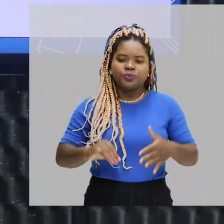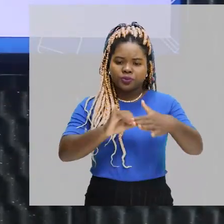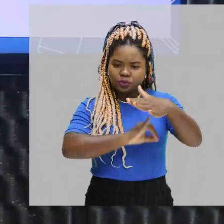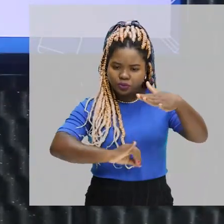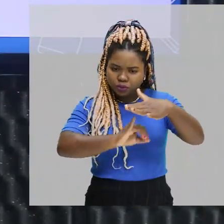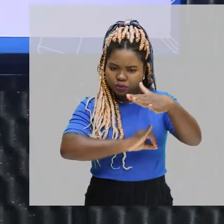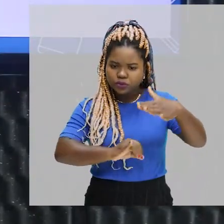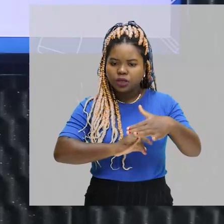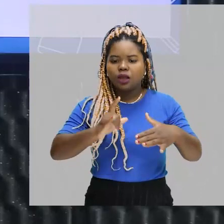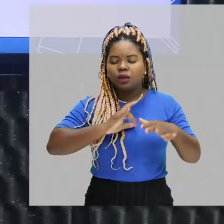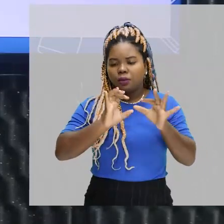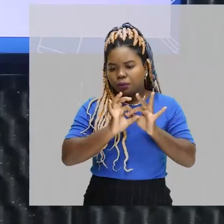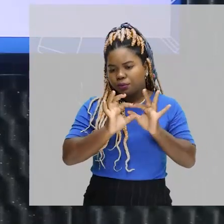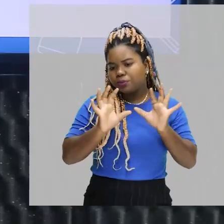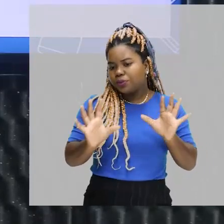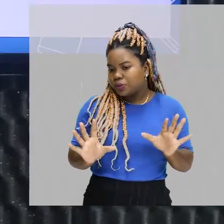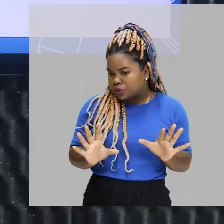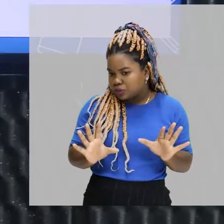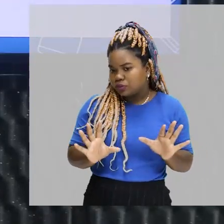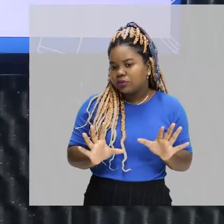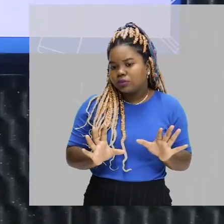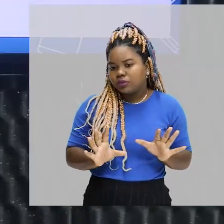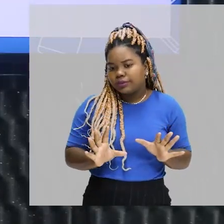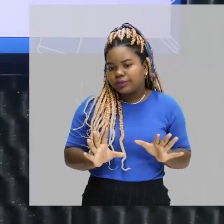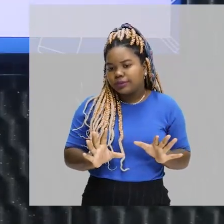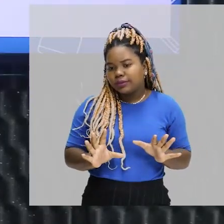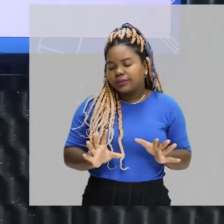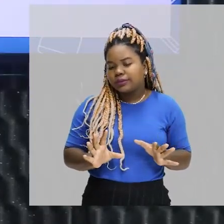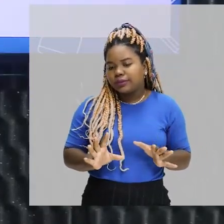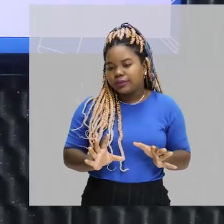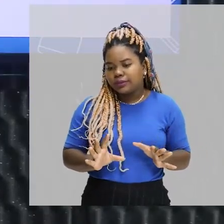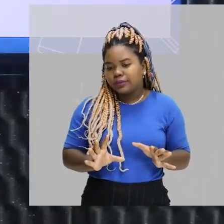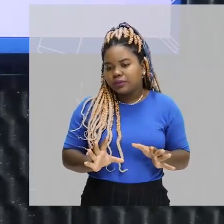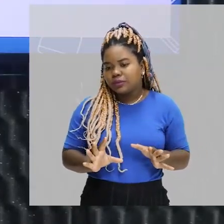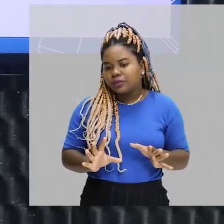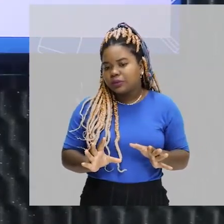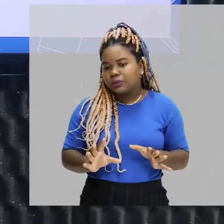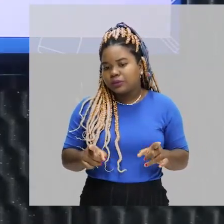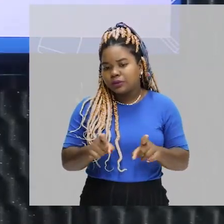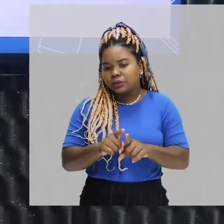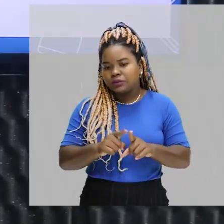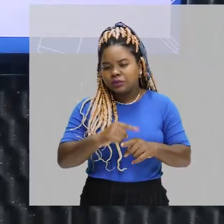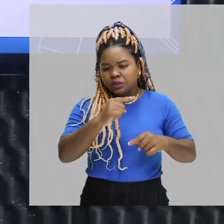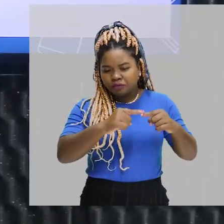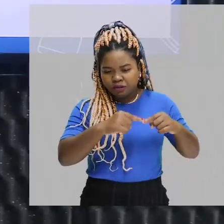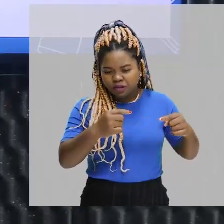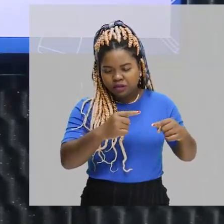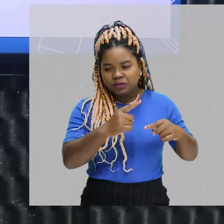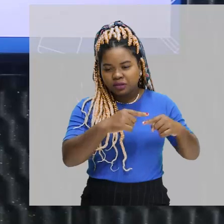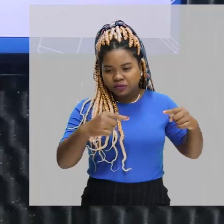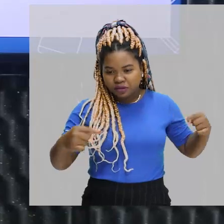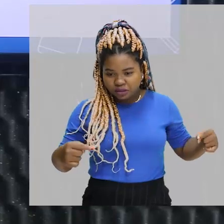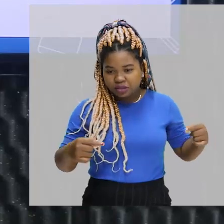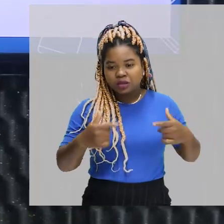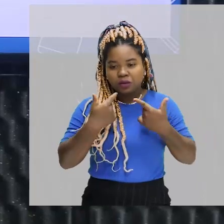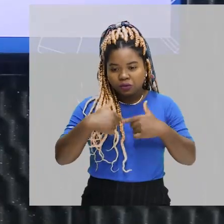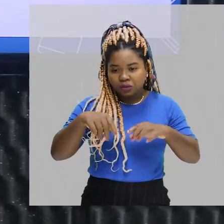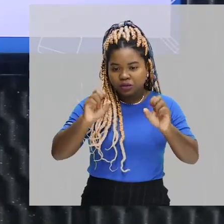ela tem essa liberdade e tem também as questões de variação linguística.